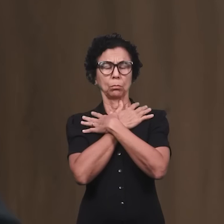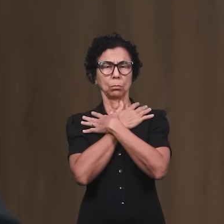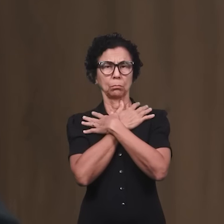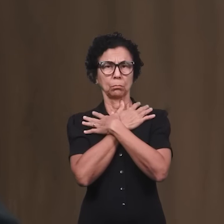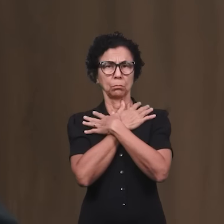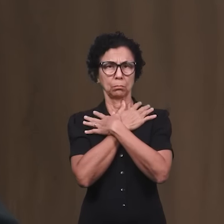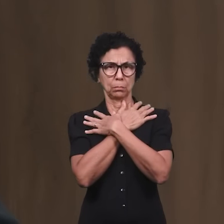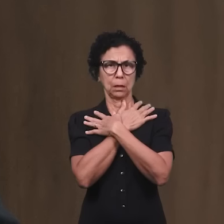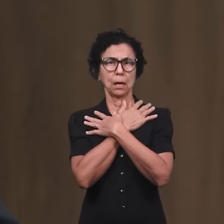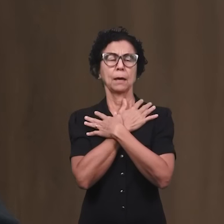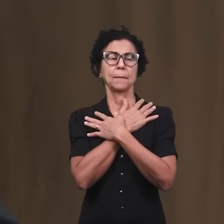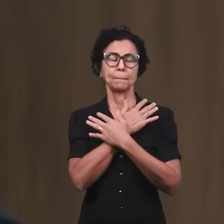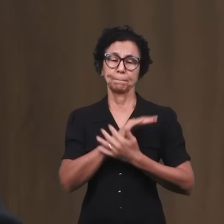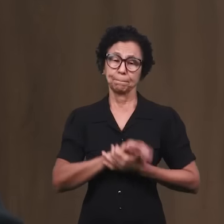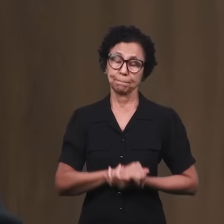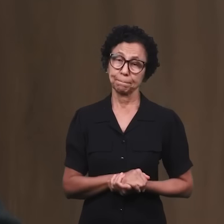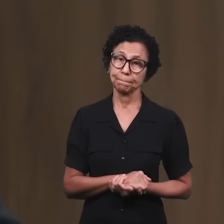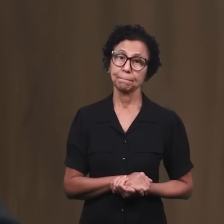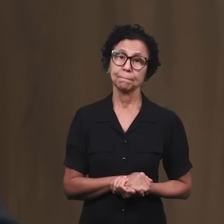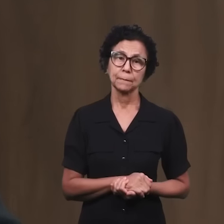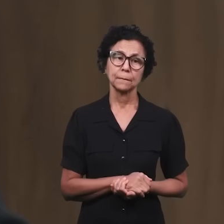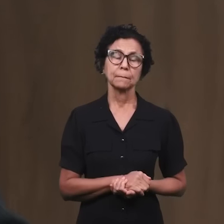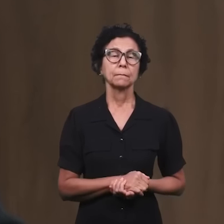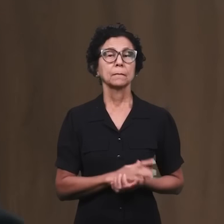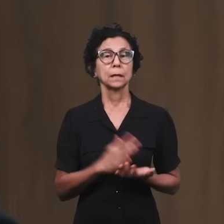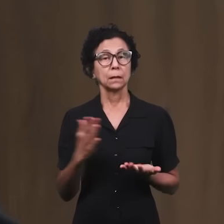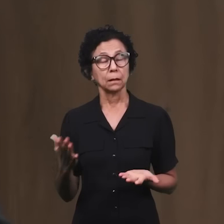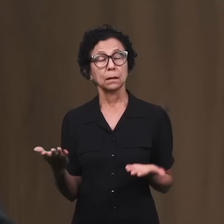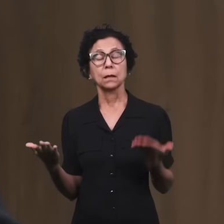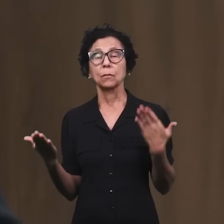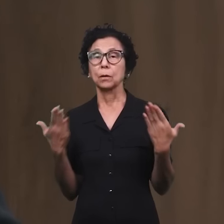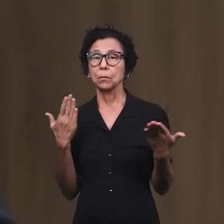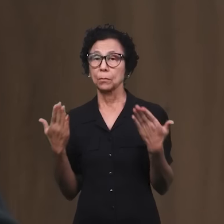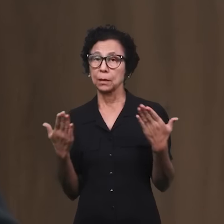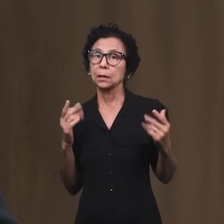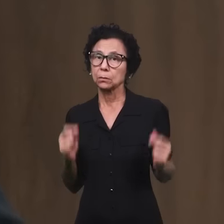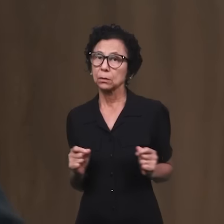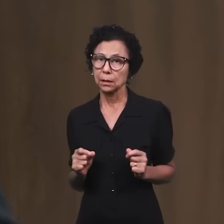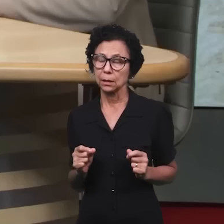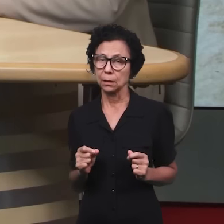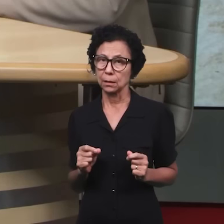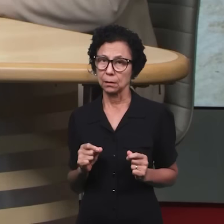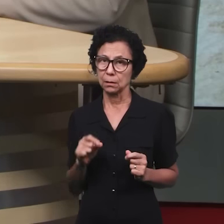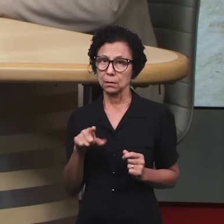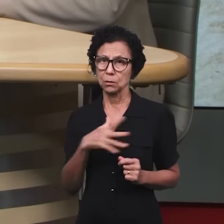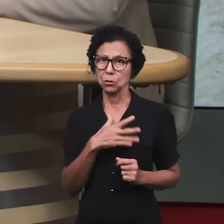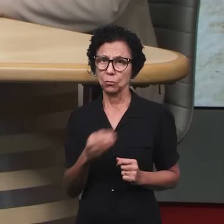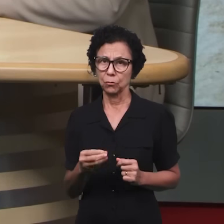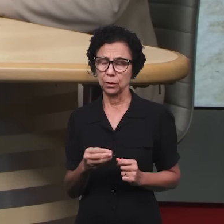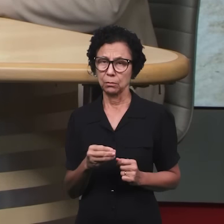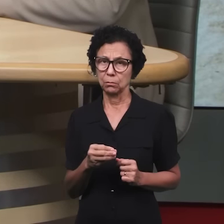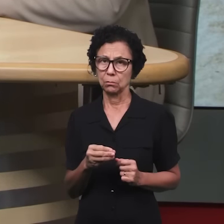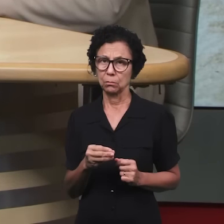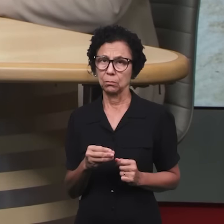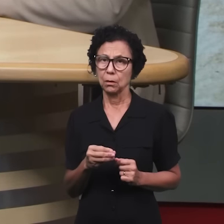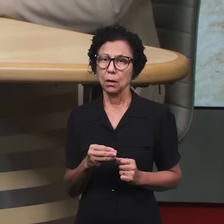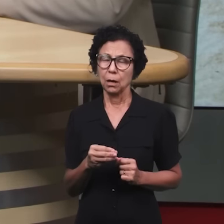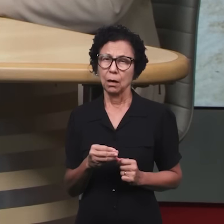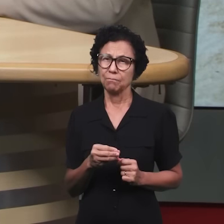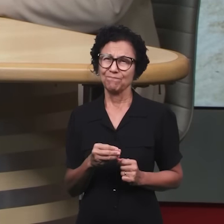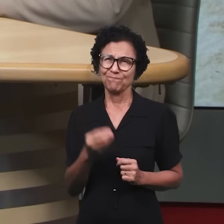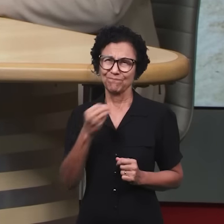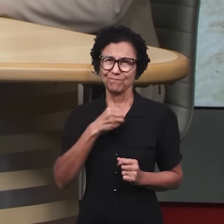Não há sinais. É preocupante. É preocupante. Nós precisamos buscar ajuda, né? E é tão importante porque